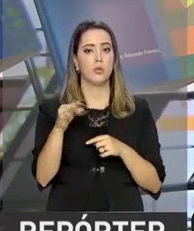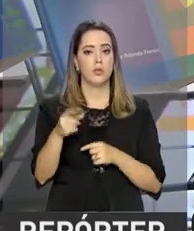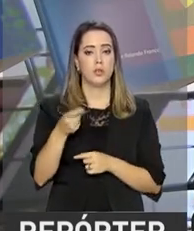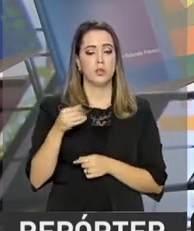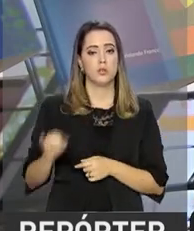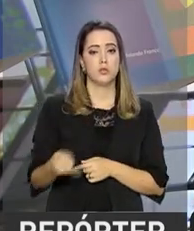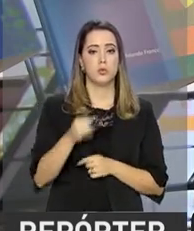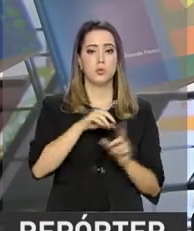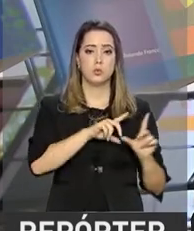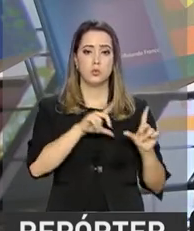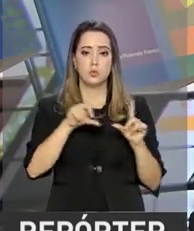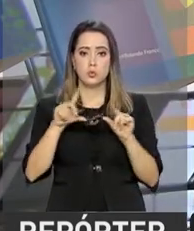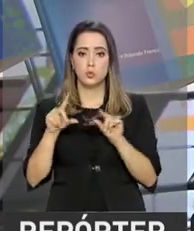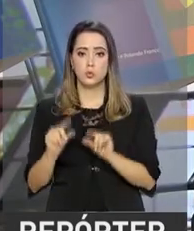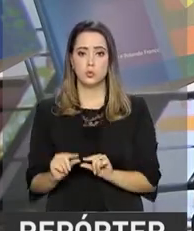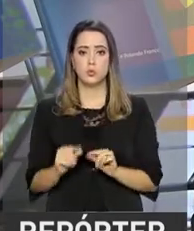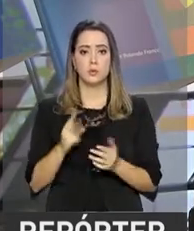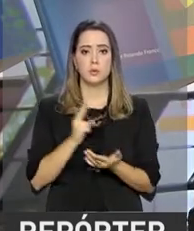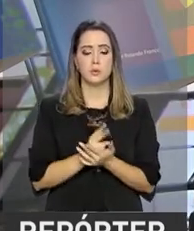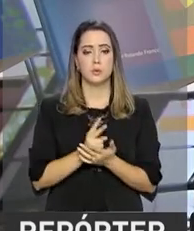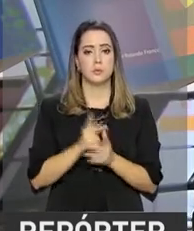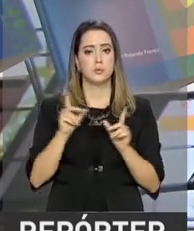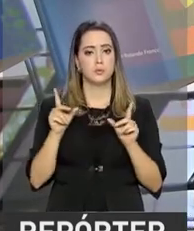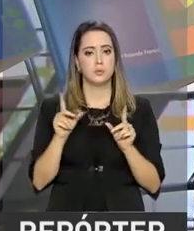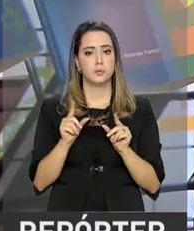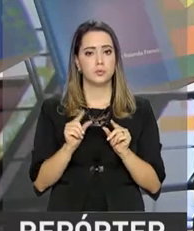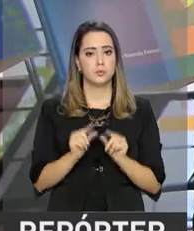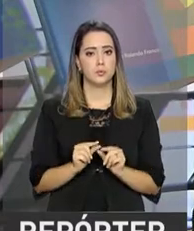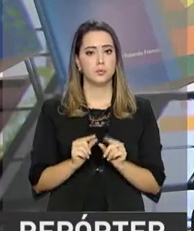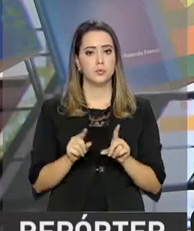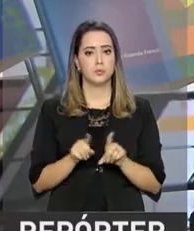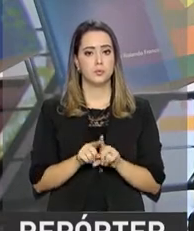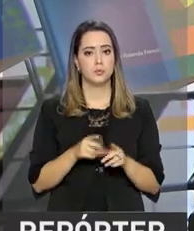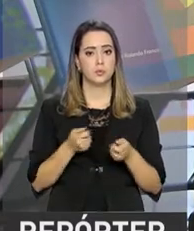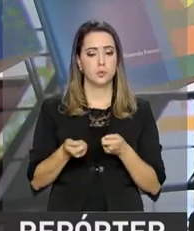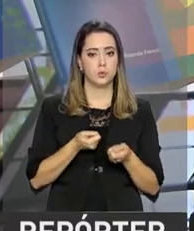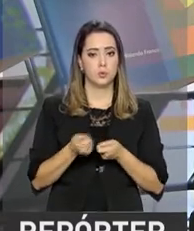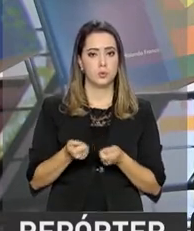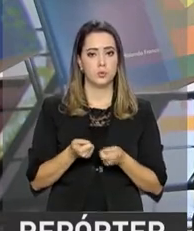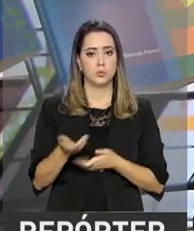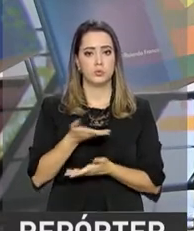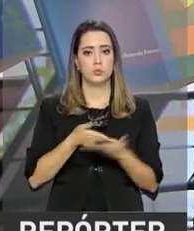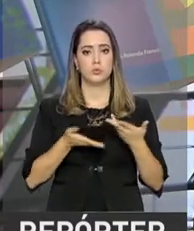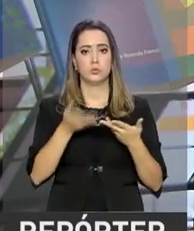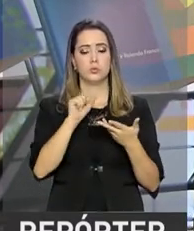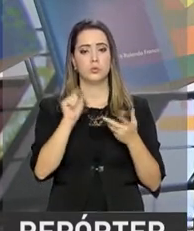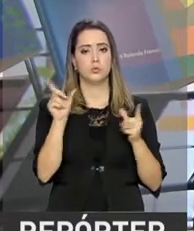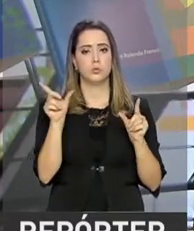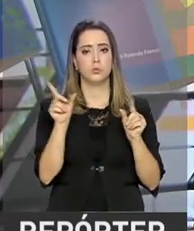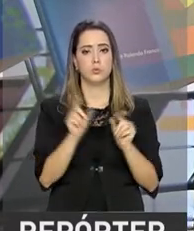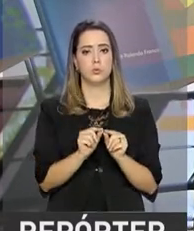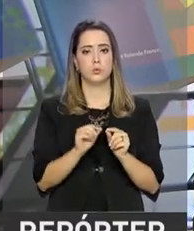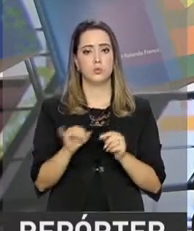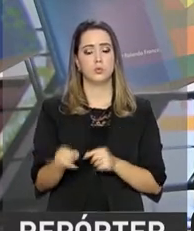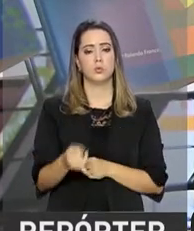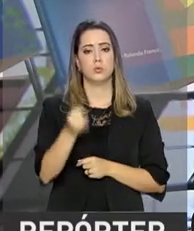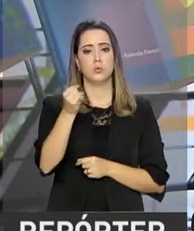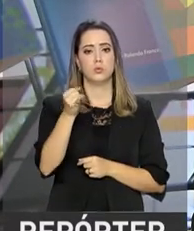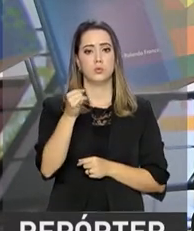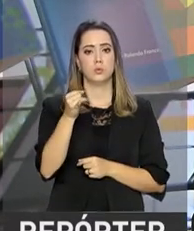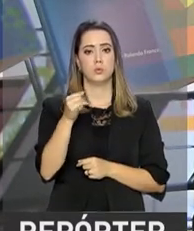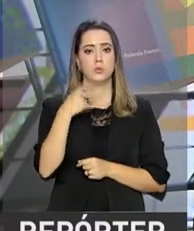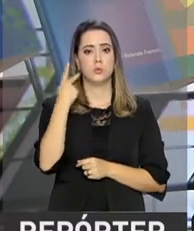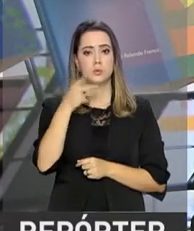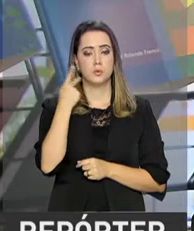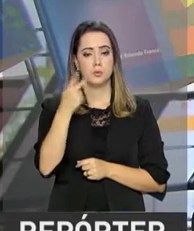reedição mesmo que pequena numa reunião ajuste em relação a essa redução que houve na taxa de juros da